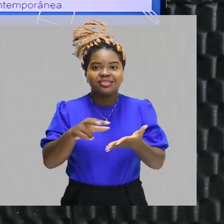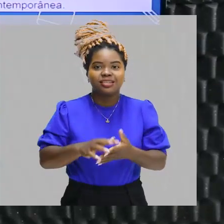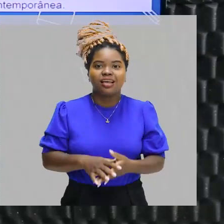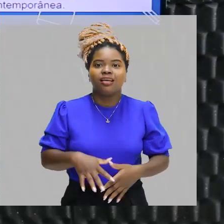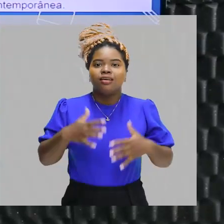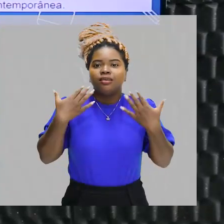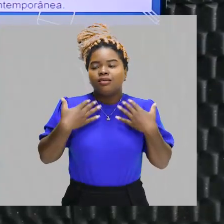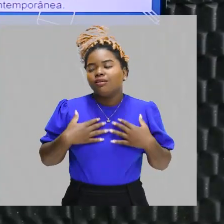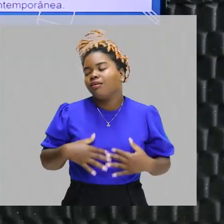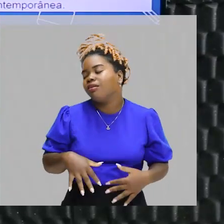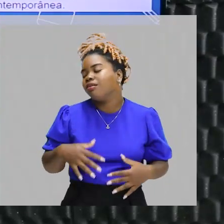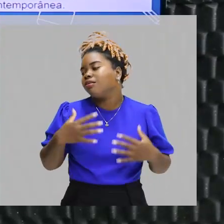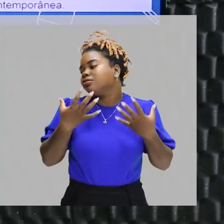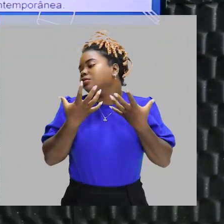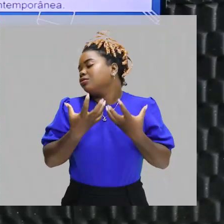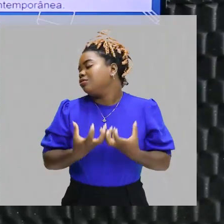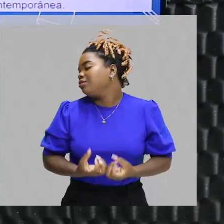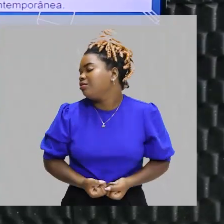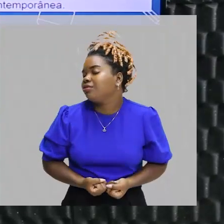cara,